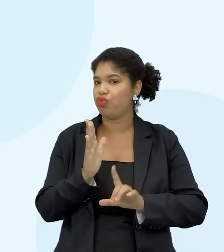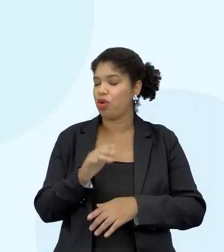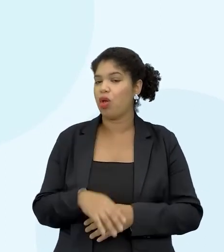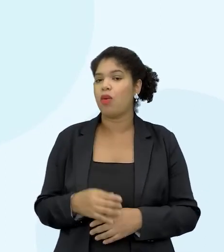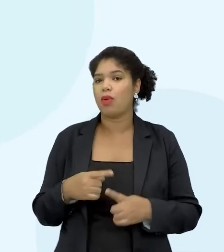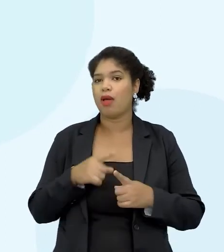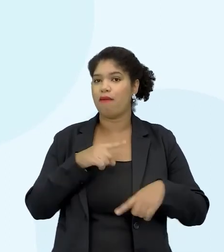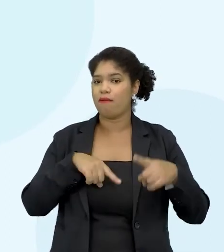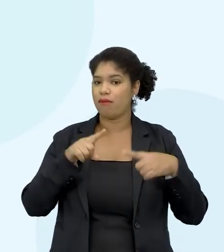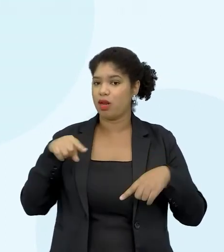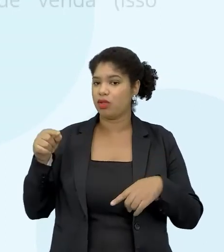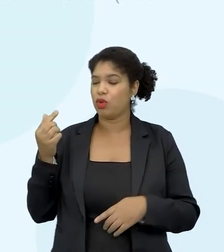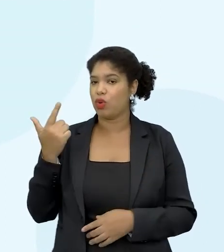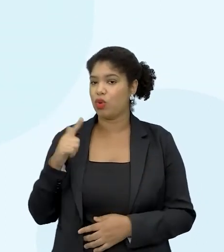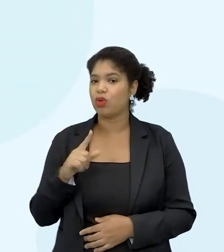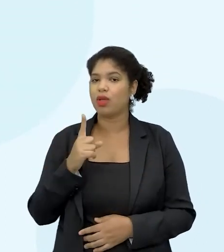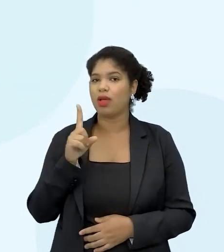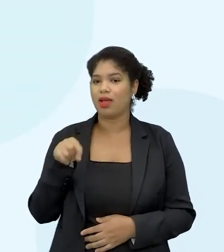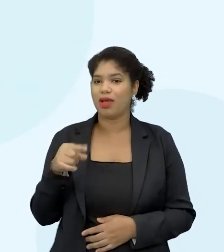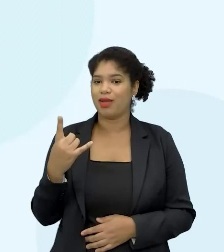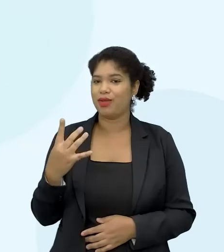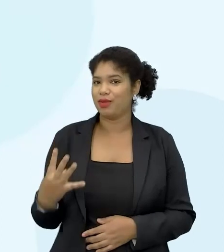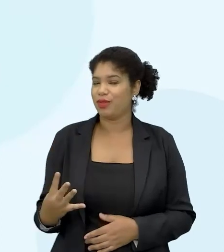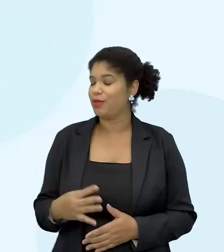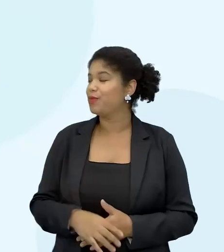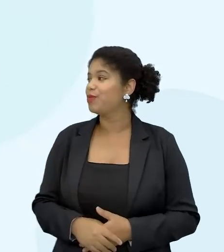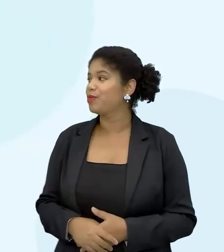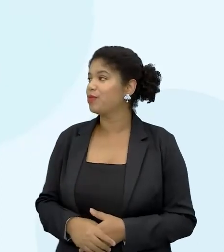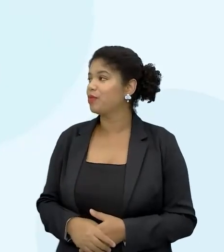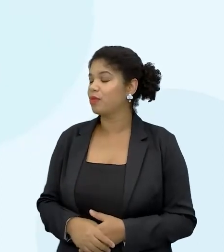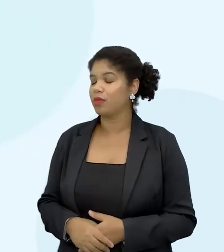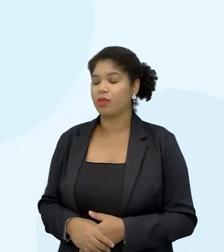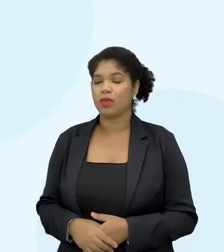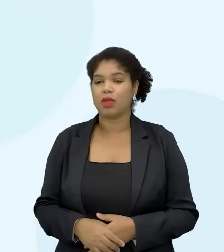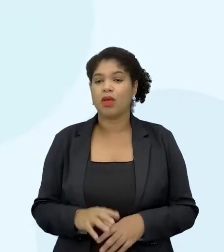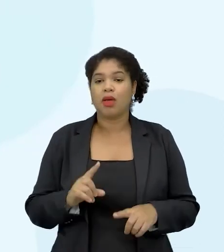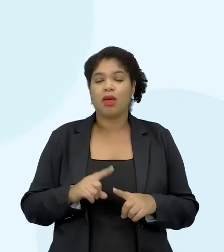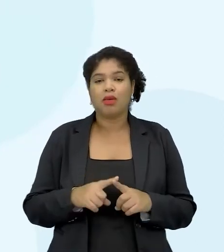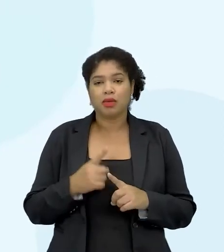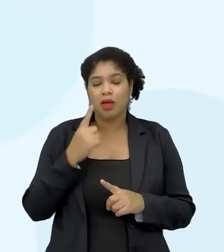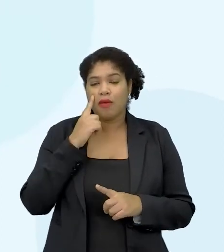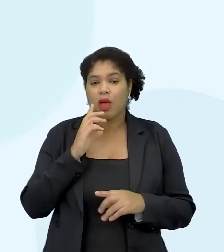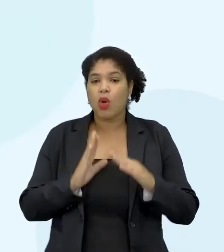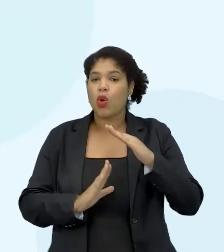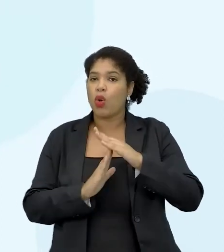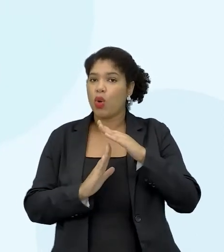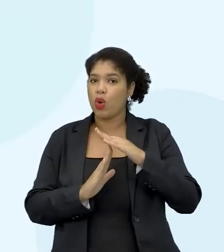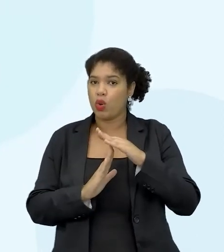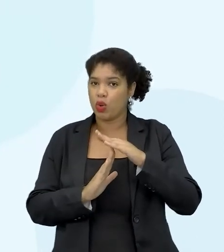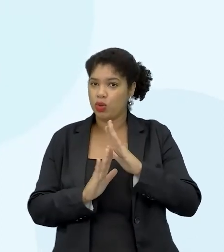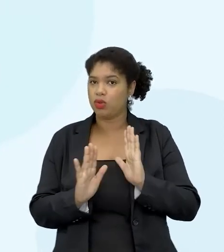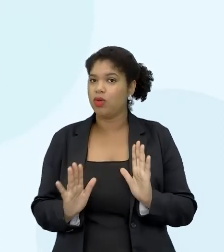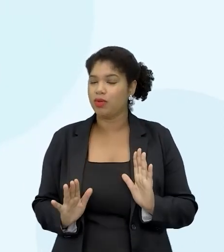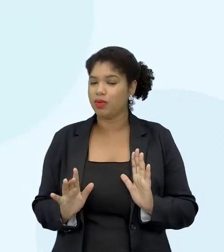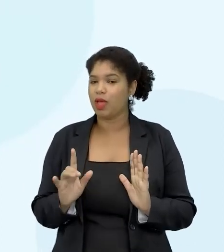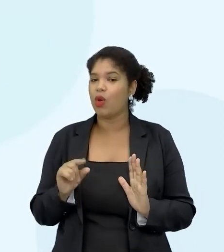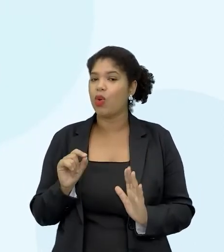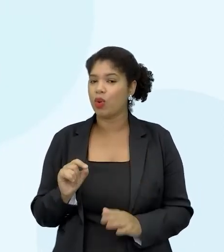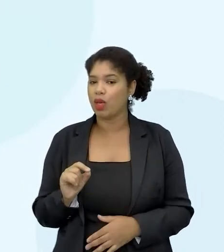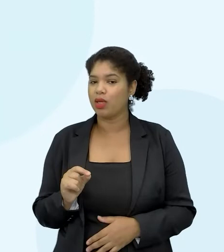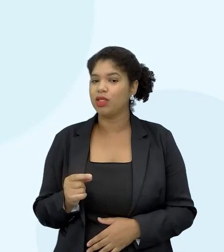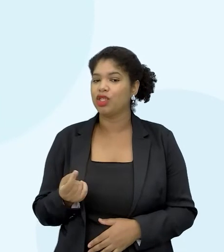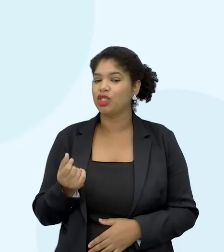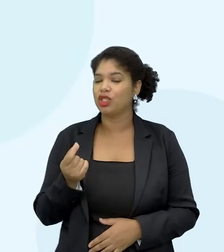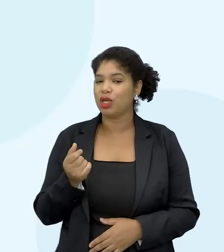Uma é 54 e a outra é 14. Ó, até um certo número de camisetas, a reta do custo é superior,